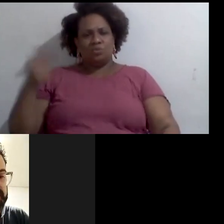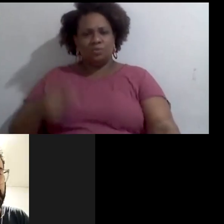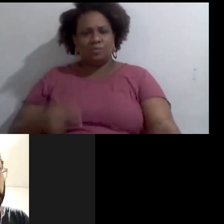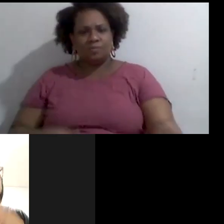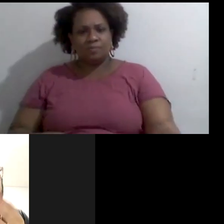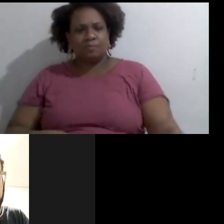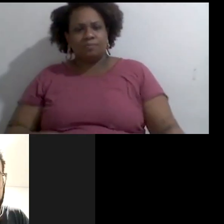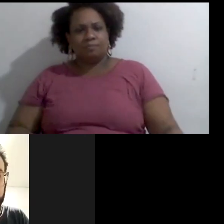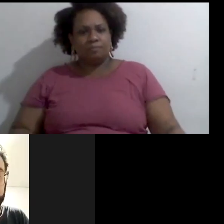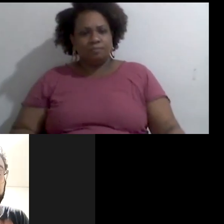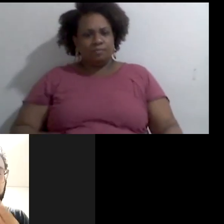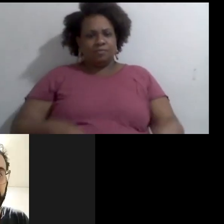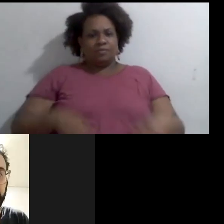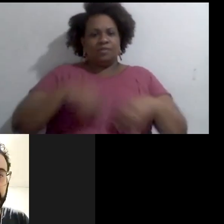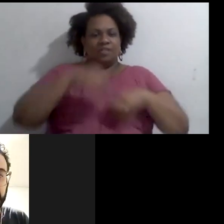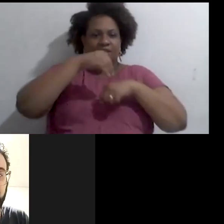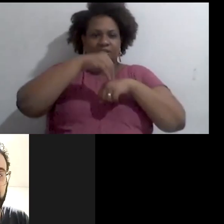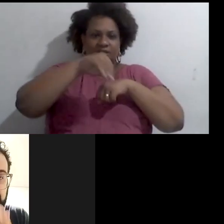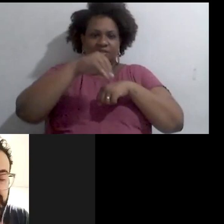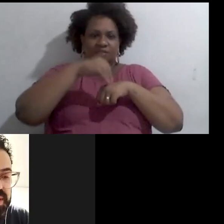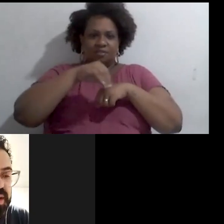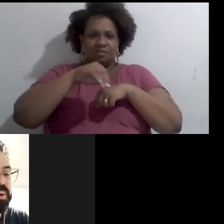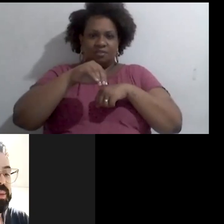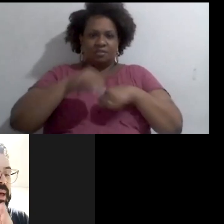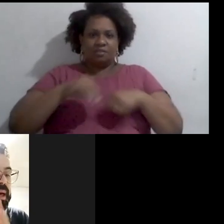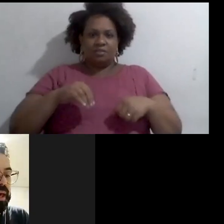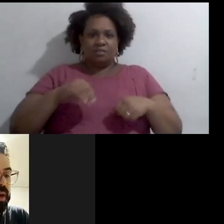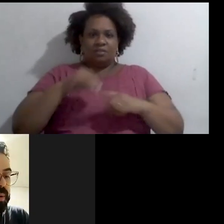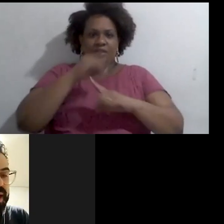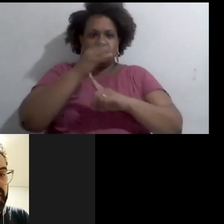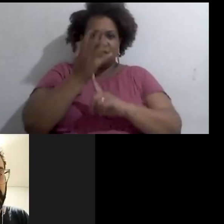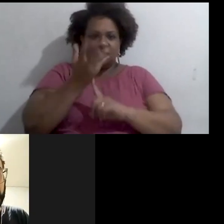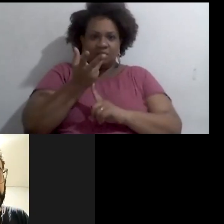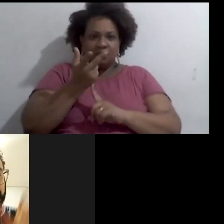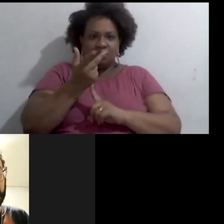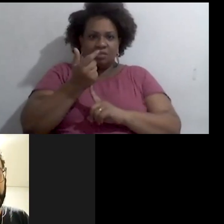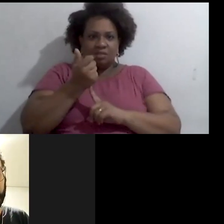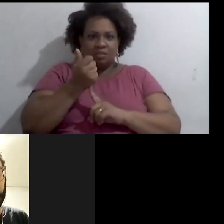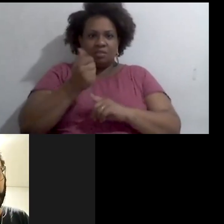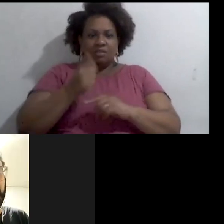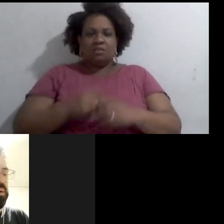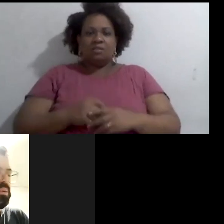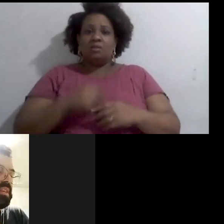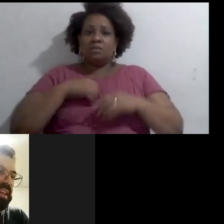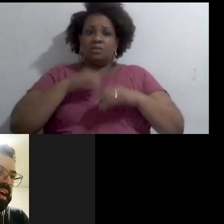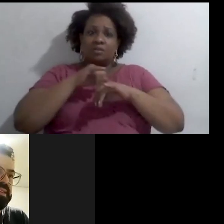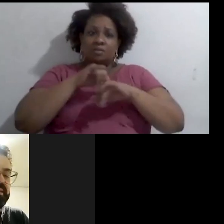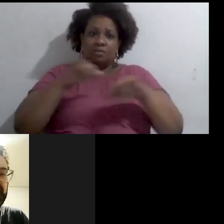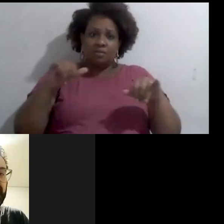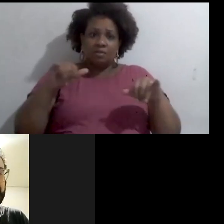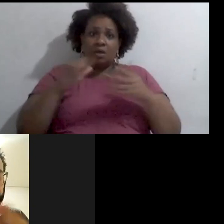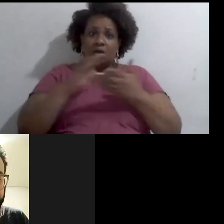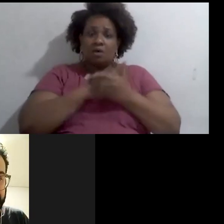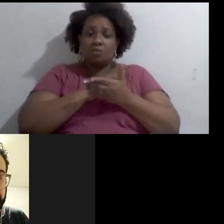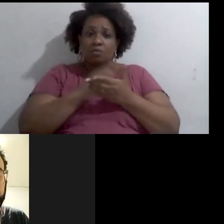deixar aqui esse ponto da desterritorialização, que é um pedido de artista do interior, eu quero mencionar que os editais, eles